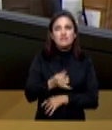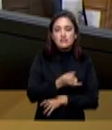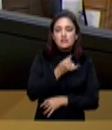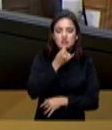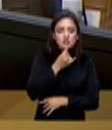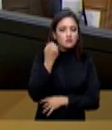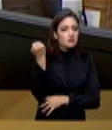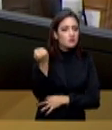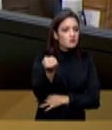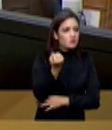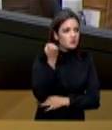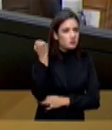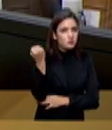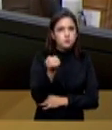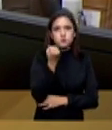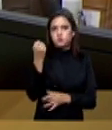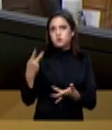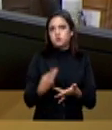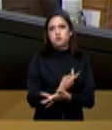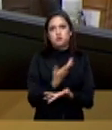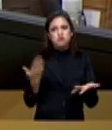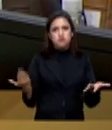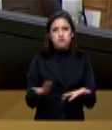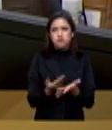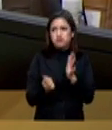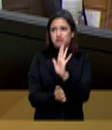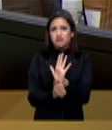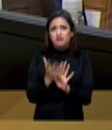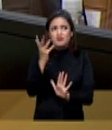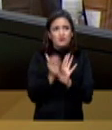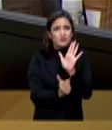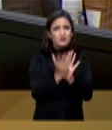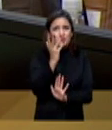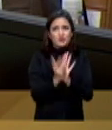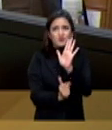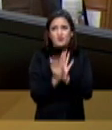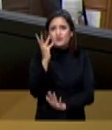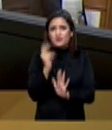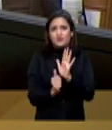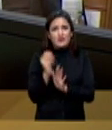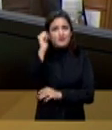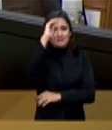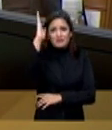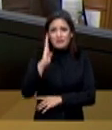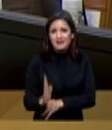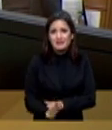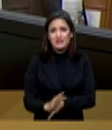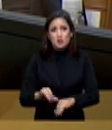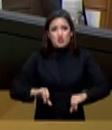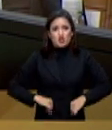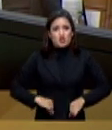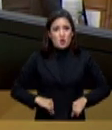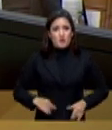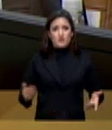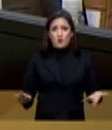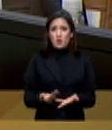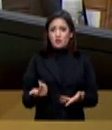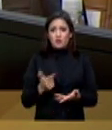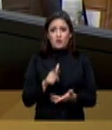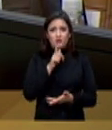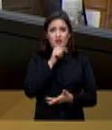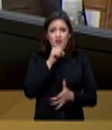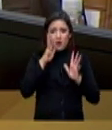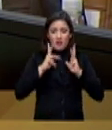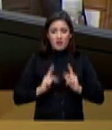trágica realidade na qual milhões de brasileiros e brasileiros permanecem sem acesso a água